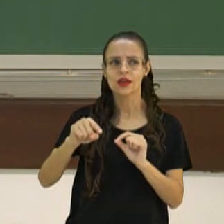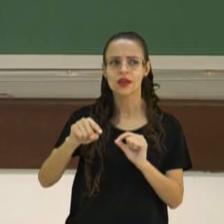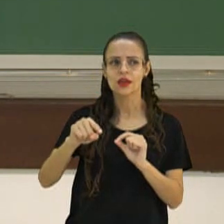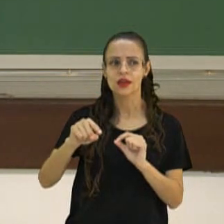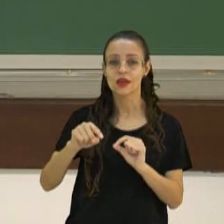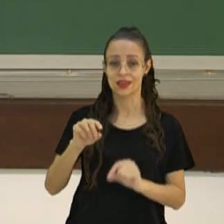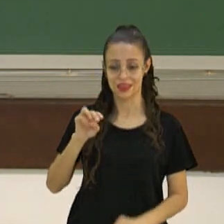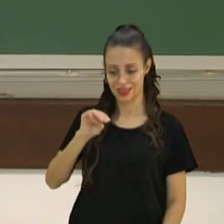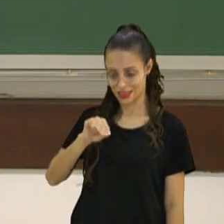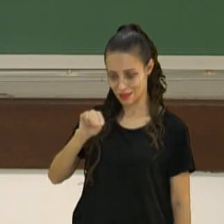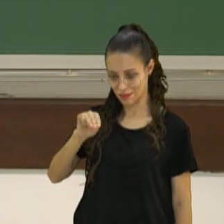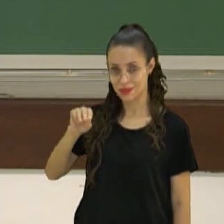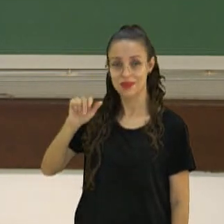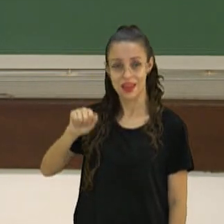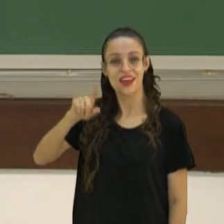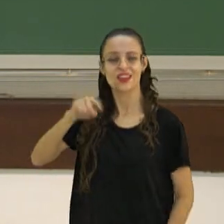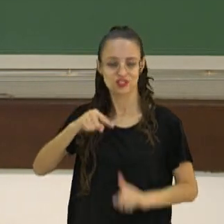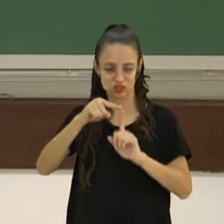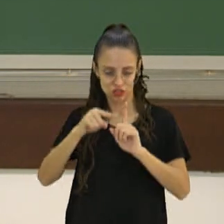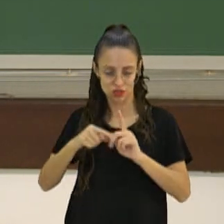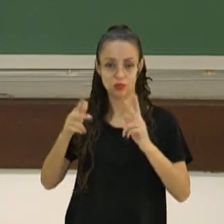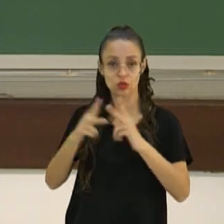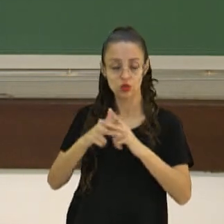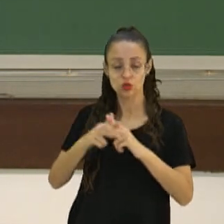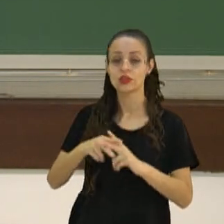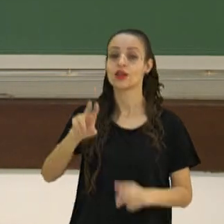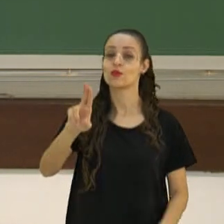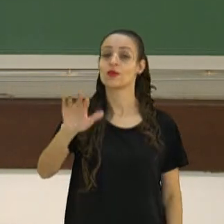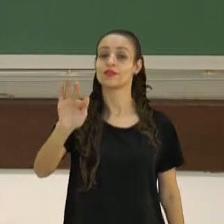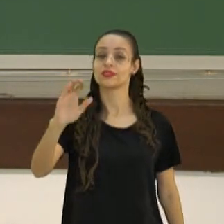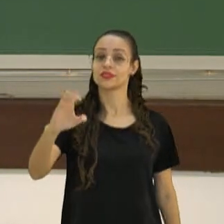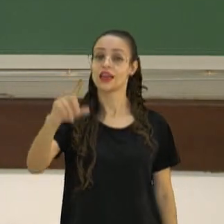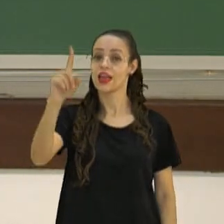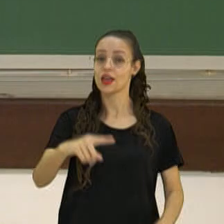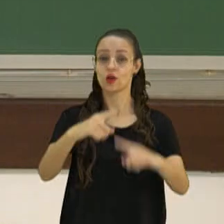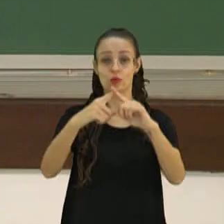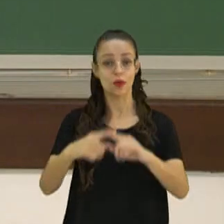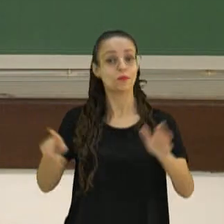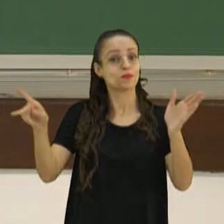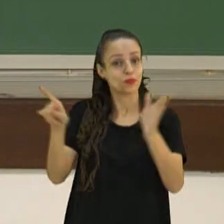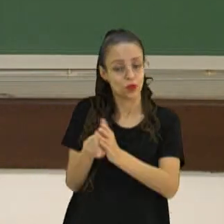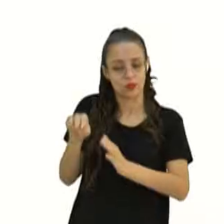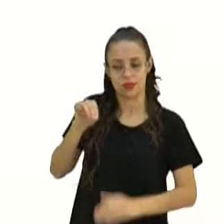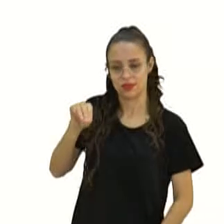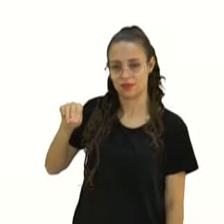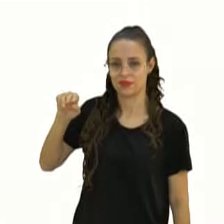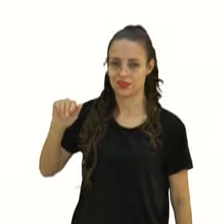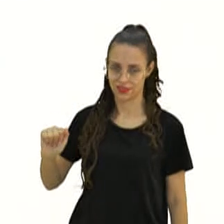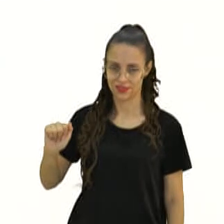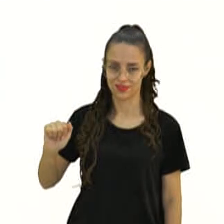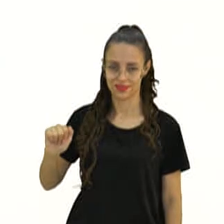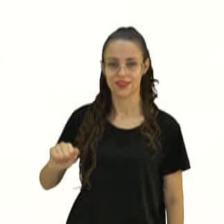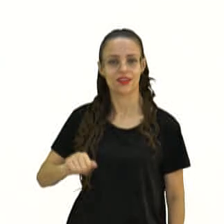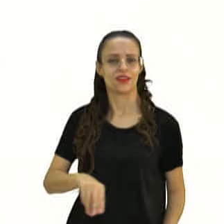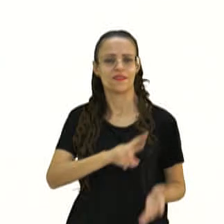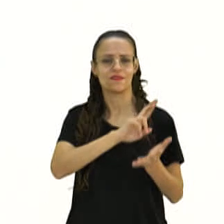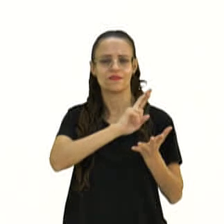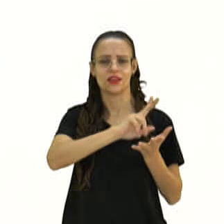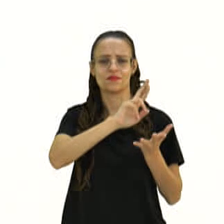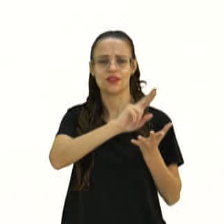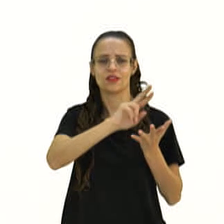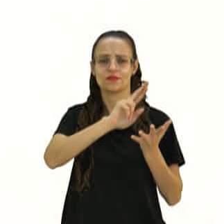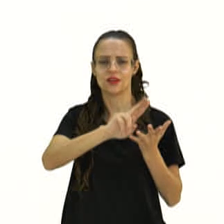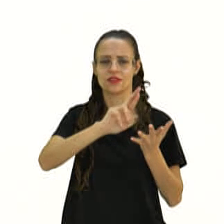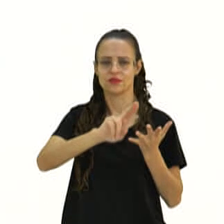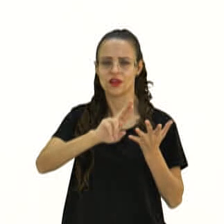o MMA, né, é a modalidade, o UFC é uma competição de MMA, né? Aqui são várias modalidades distintas,